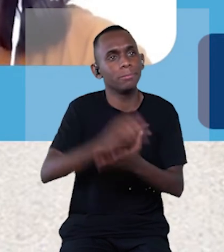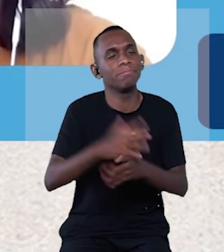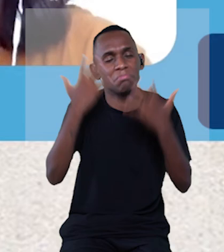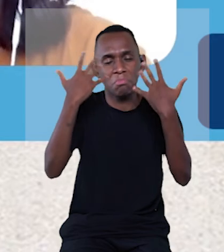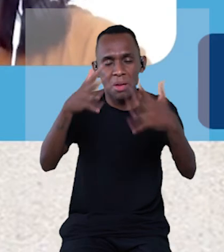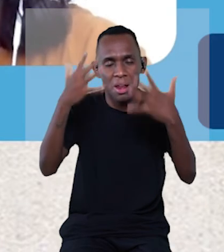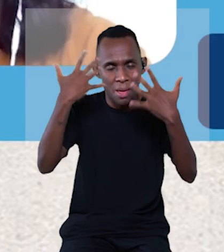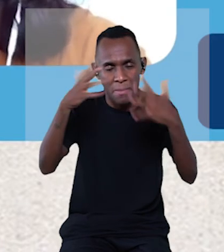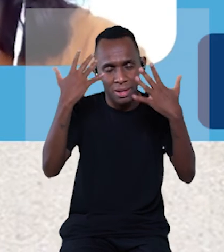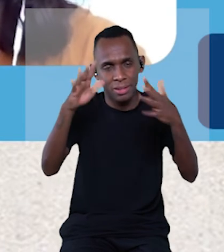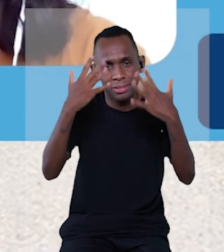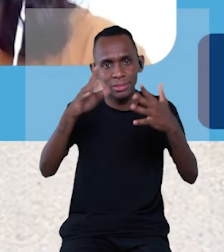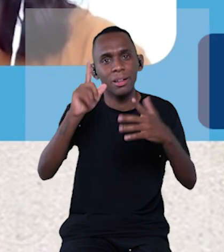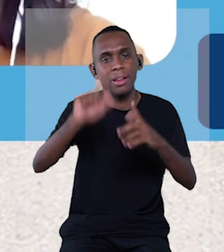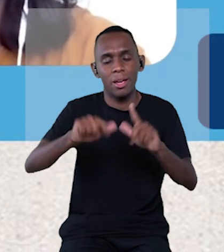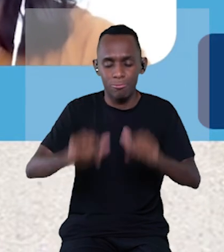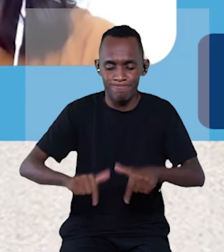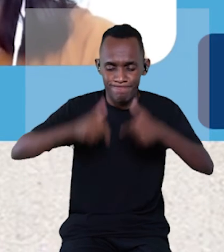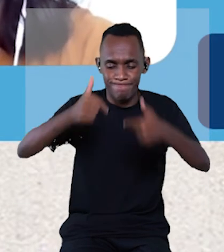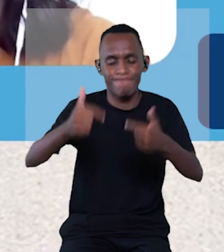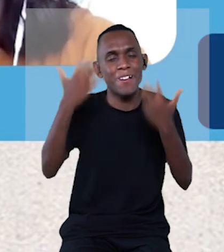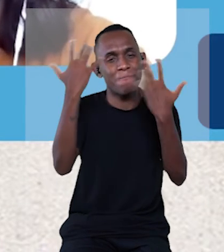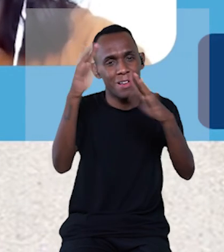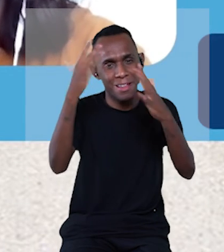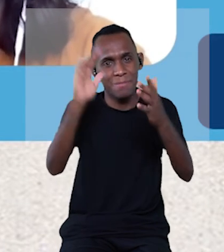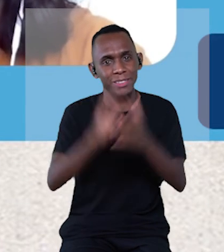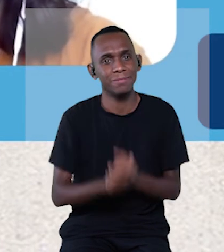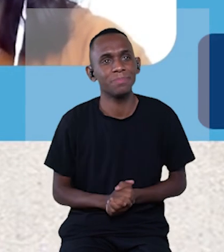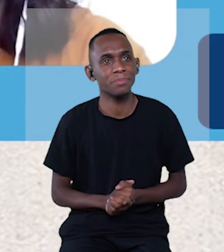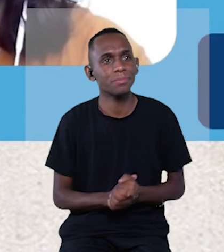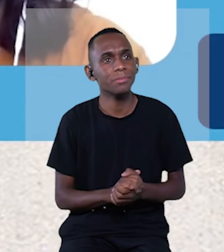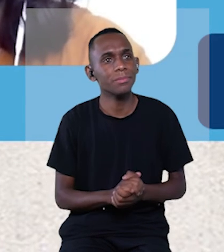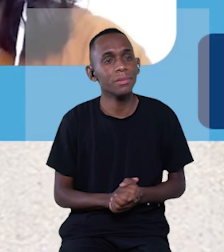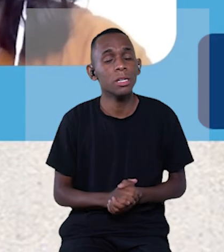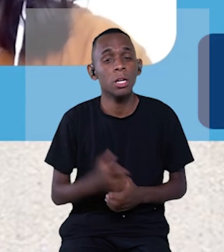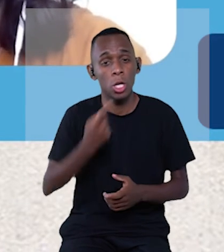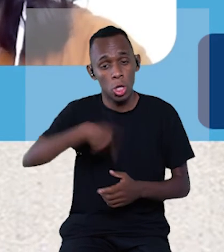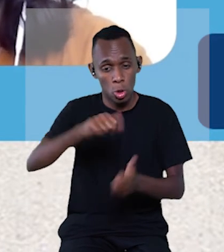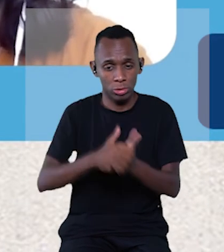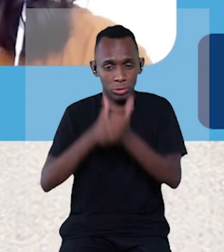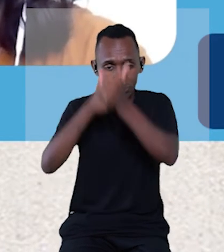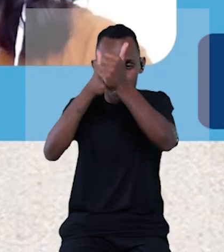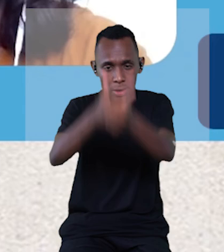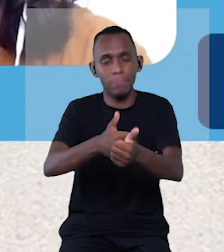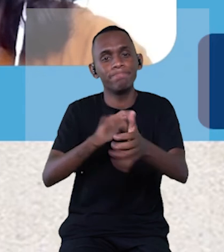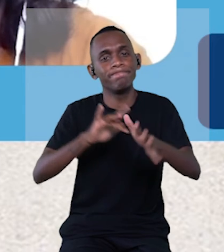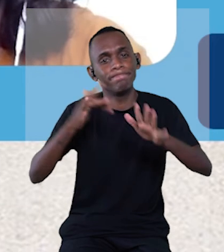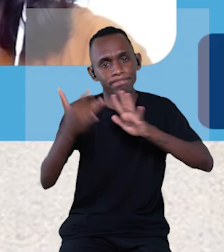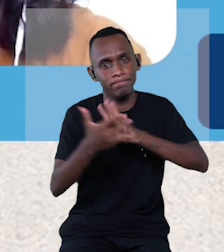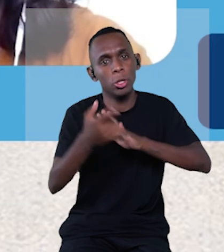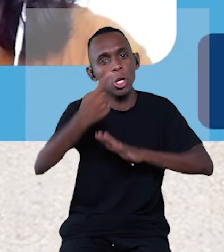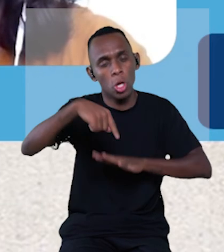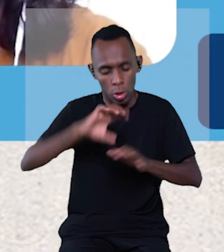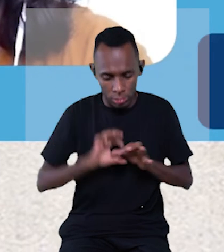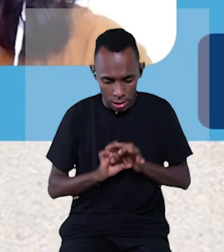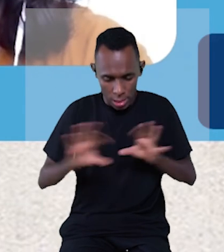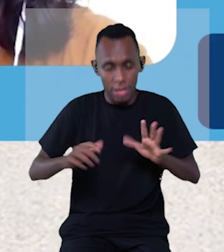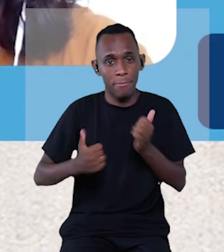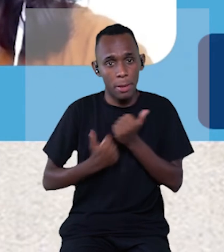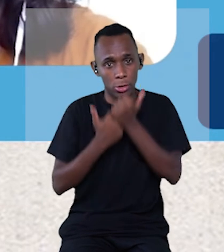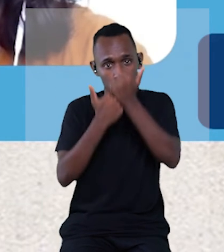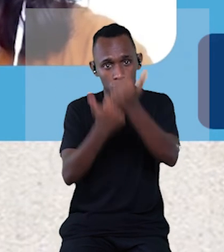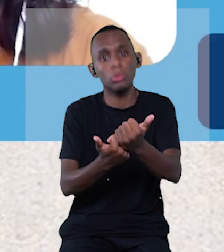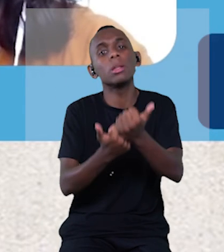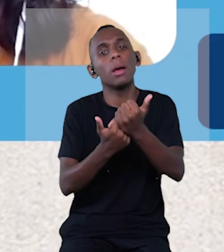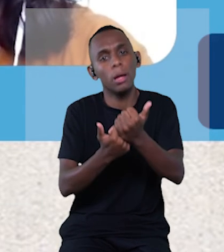Sempre o Papo. Parabéns demais. É uma luta mesmo, parabéns. A gente vai te acompanhando aí pelas redes também, estamos